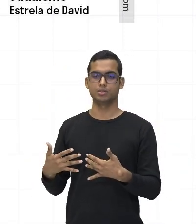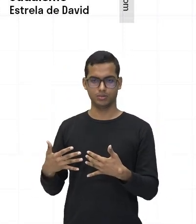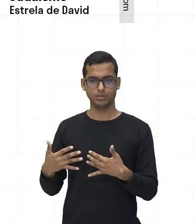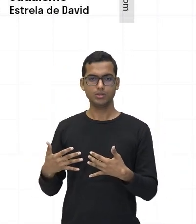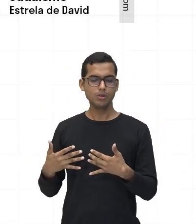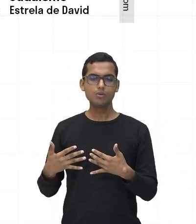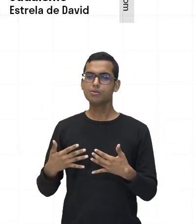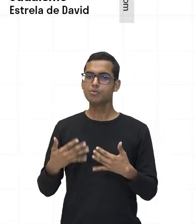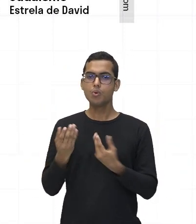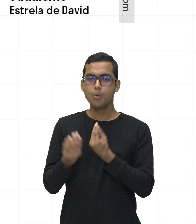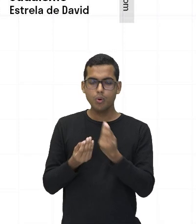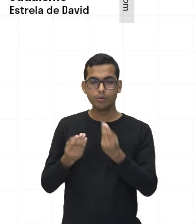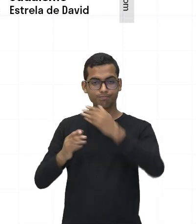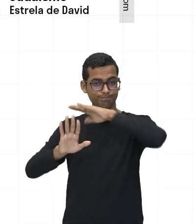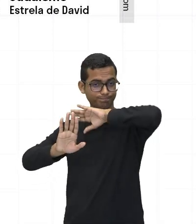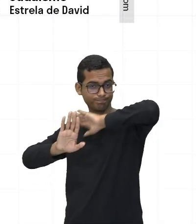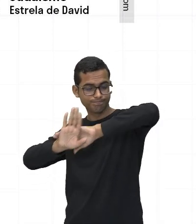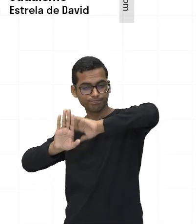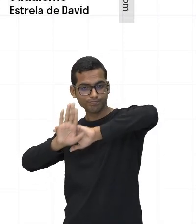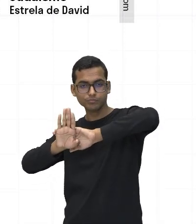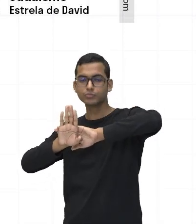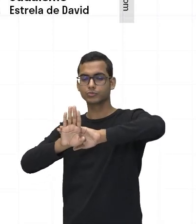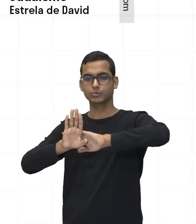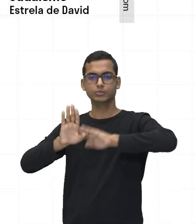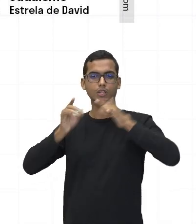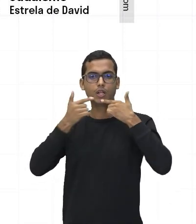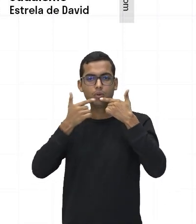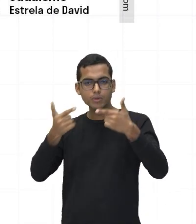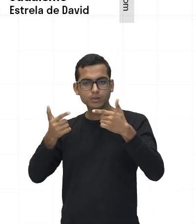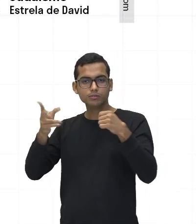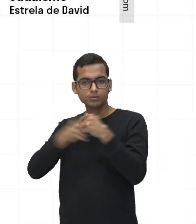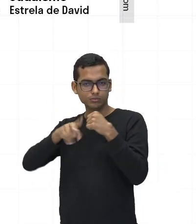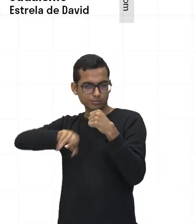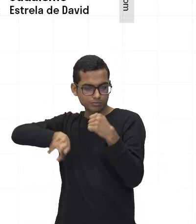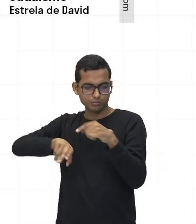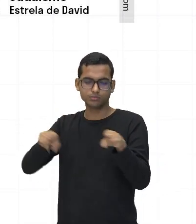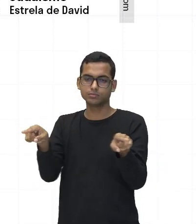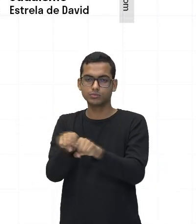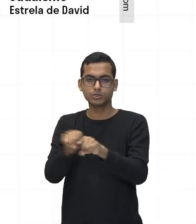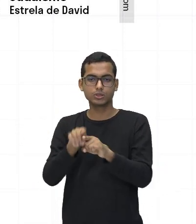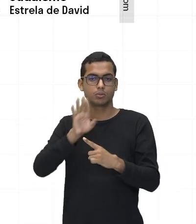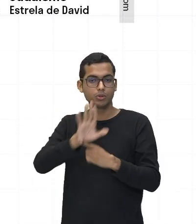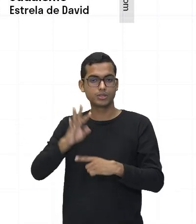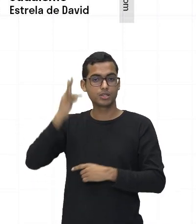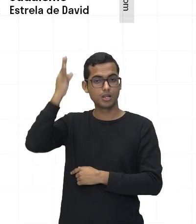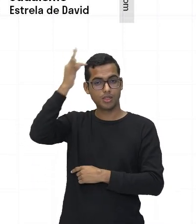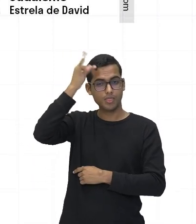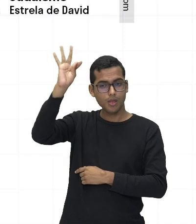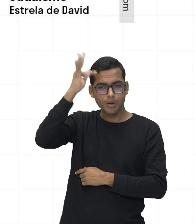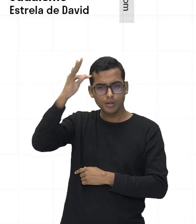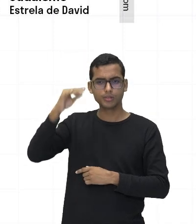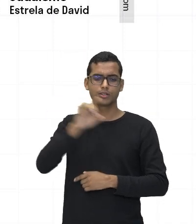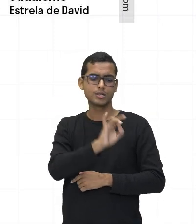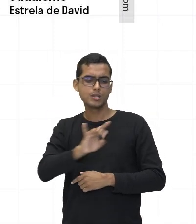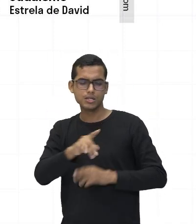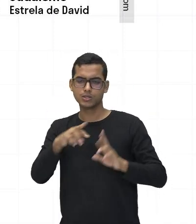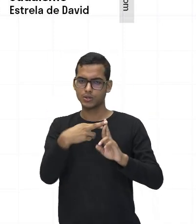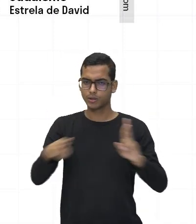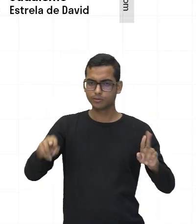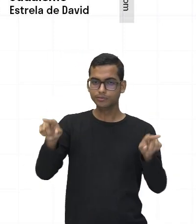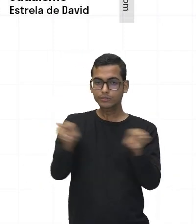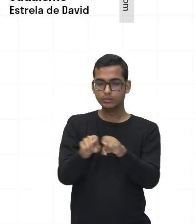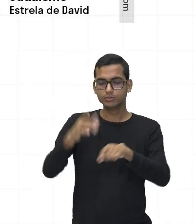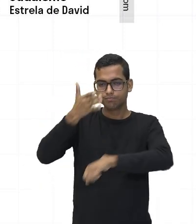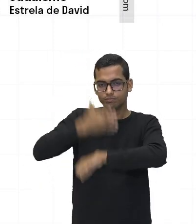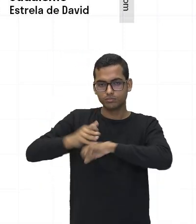não verbal o ensinamento, a teologia de cada religião, que só realmente quem pratica aquela religião vai